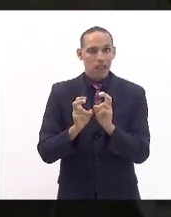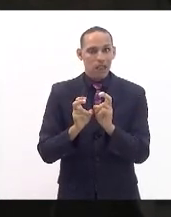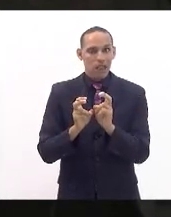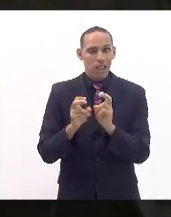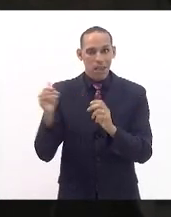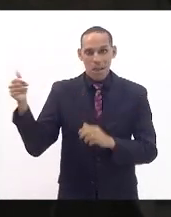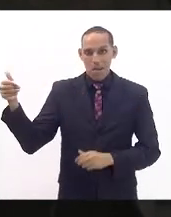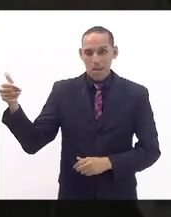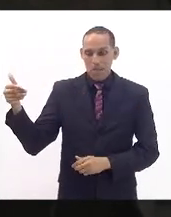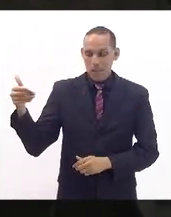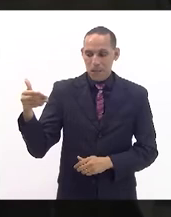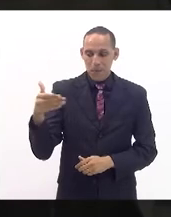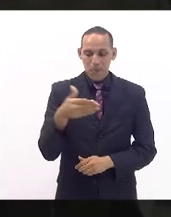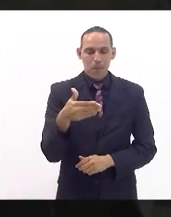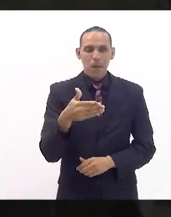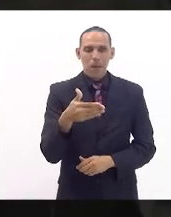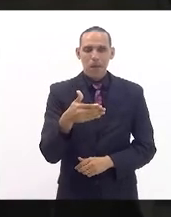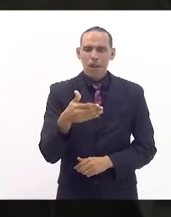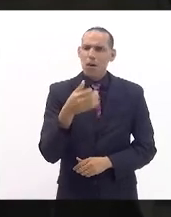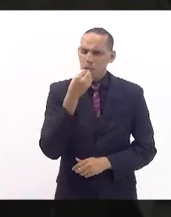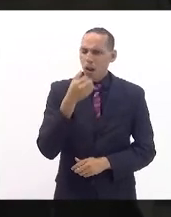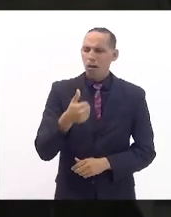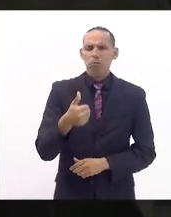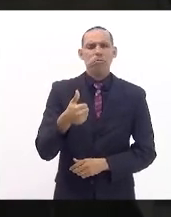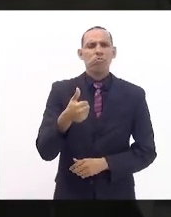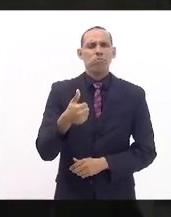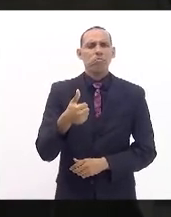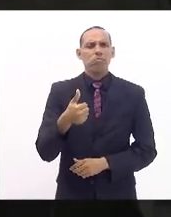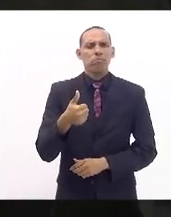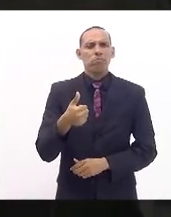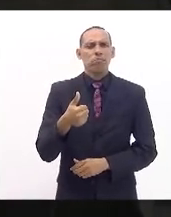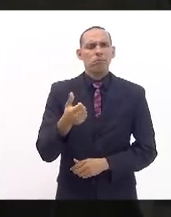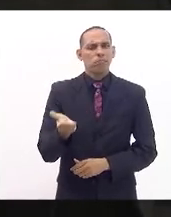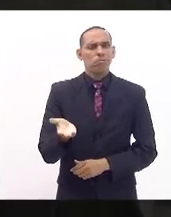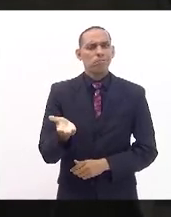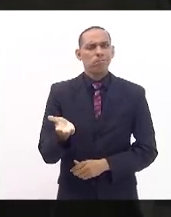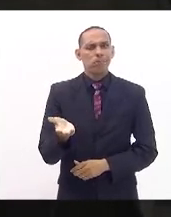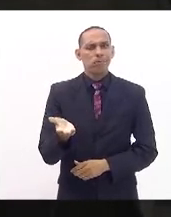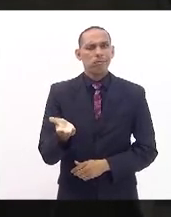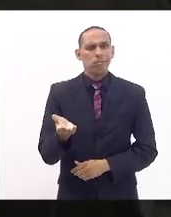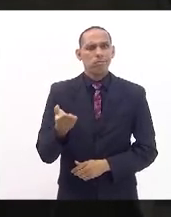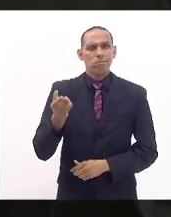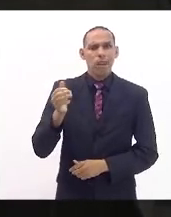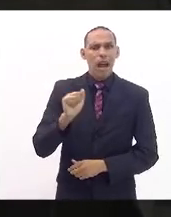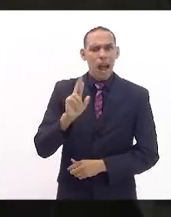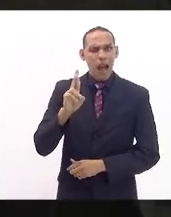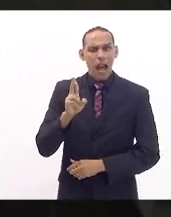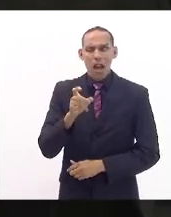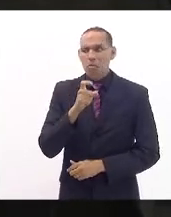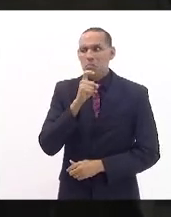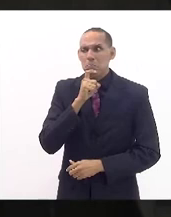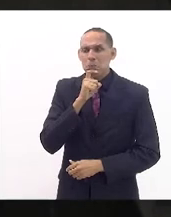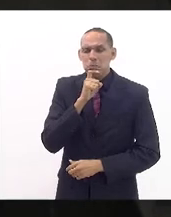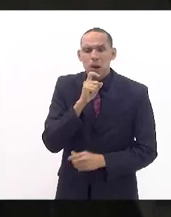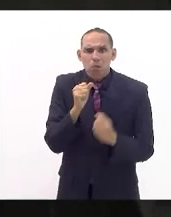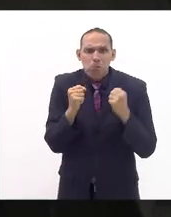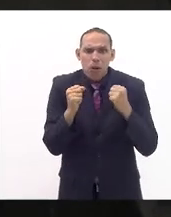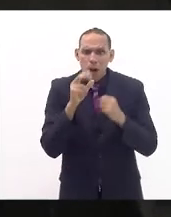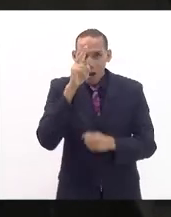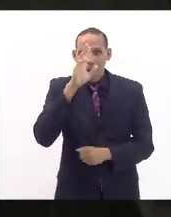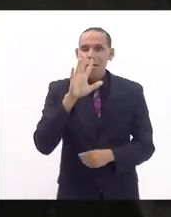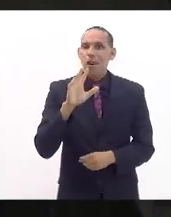que veio, tinha muito boa qualidade. Um ar refrigerado potente, e o trem estava